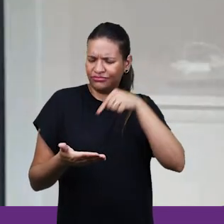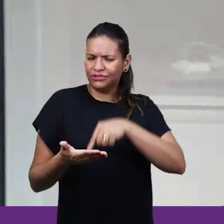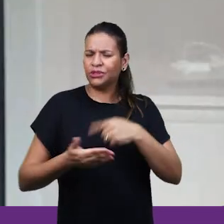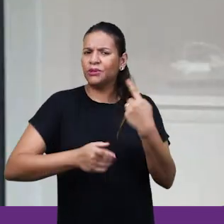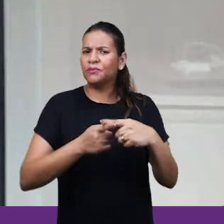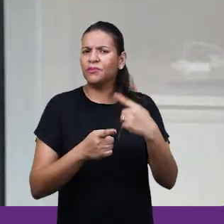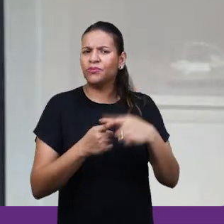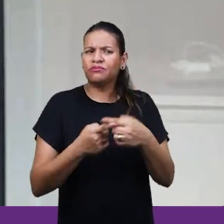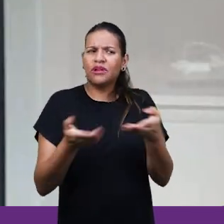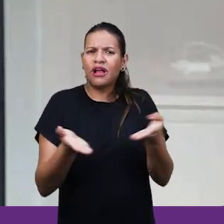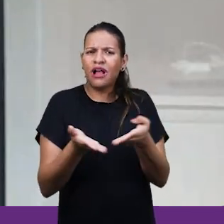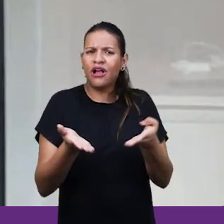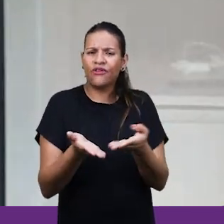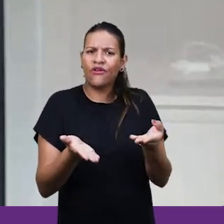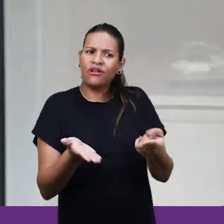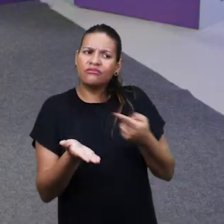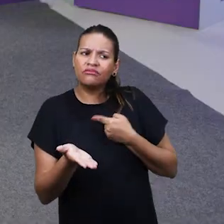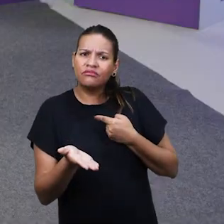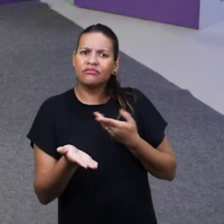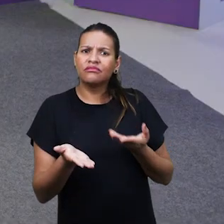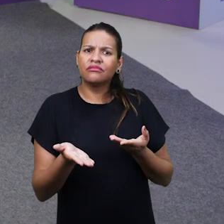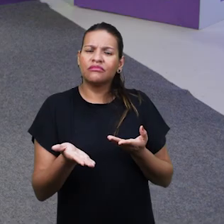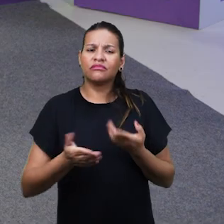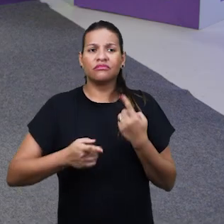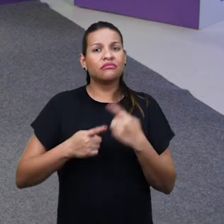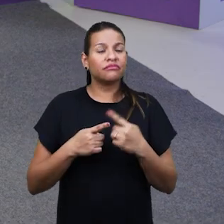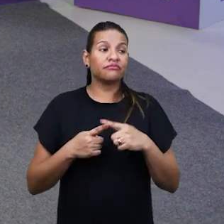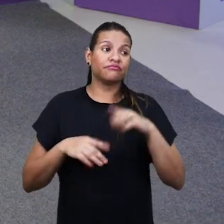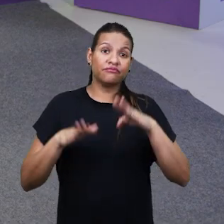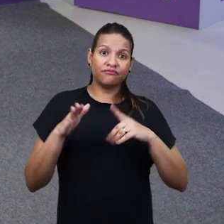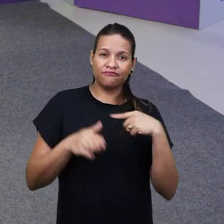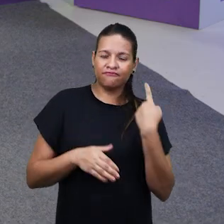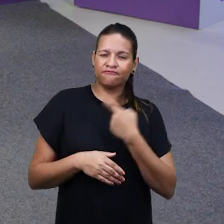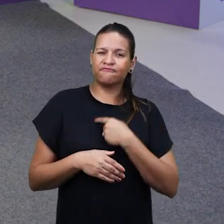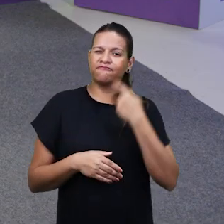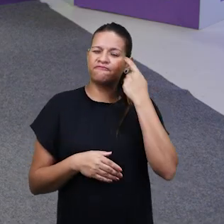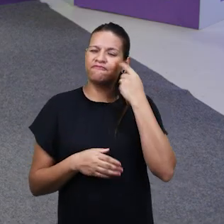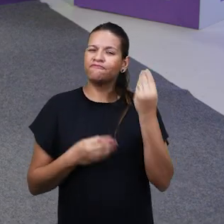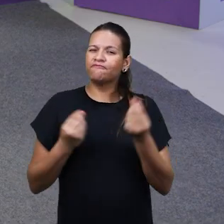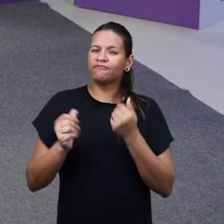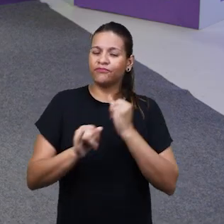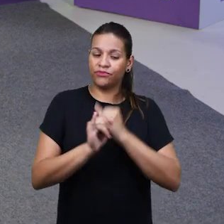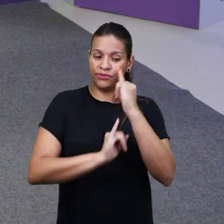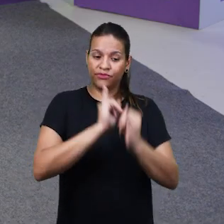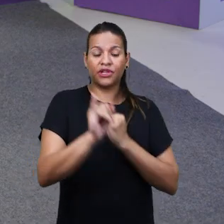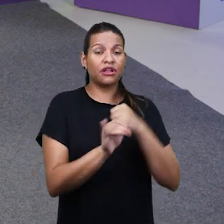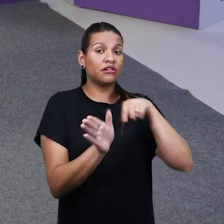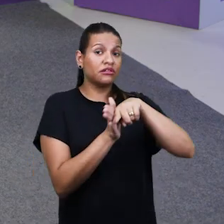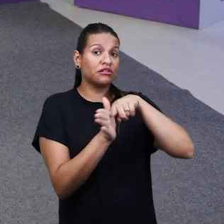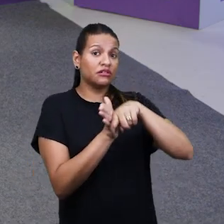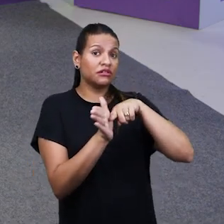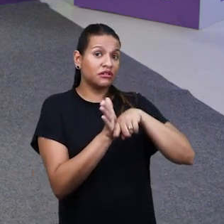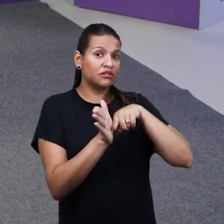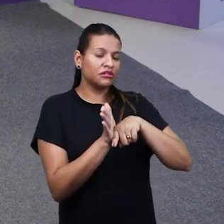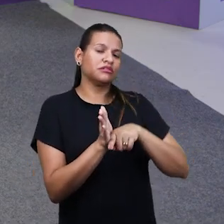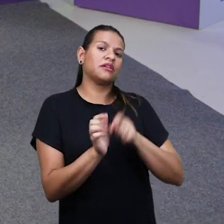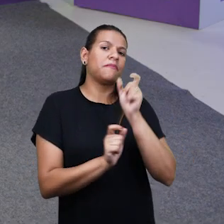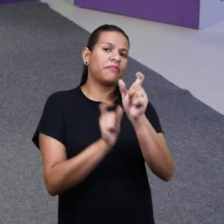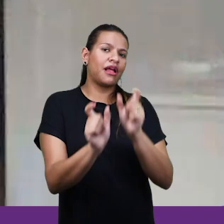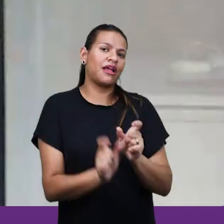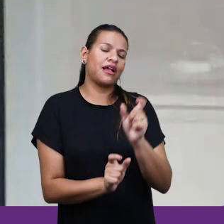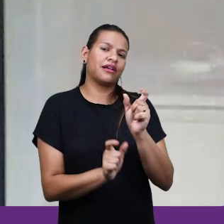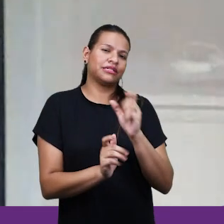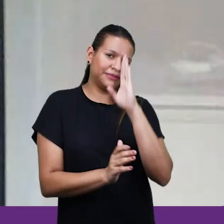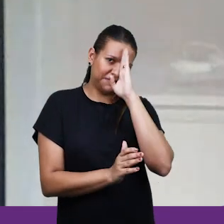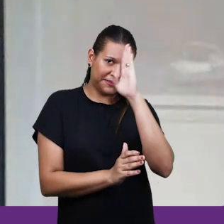pouco estranho. Então, eu acho que parar um pouquinho, né, avaliar de quem eu recebi isso, ou quem